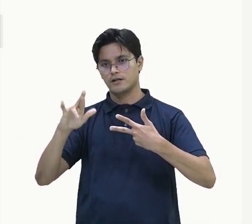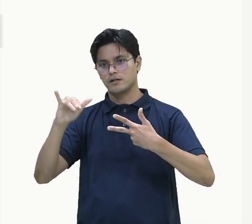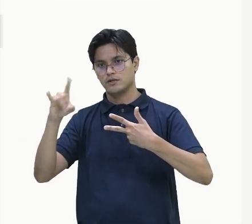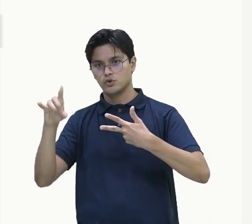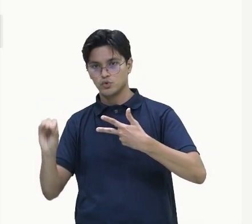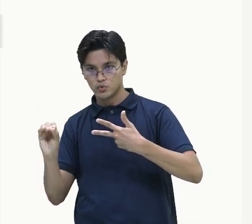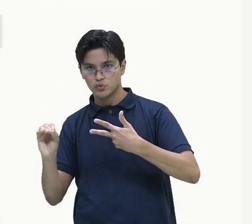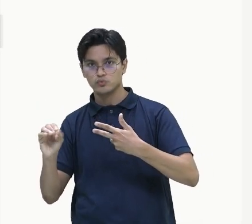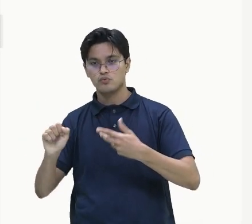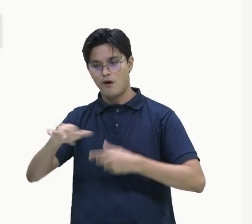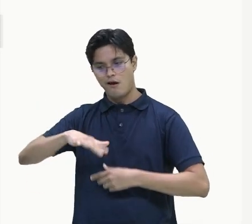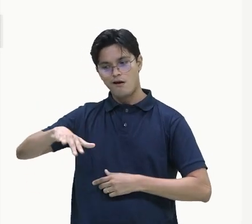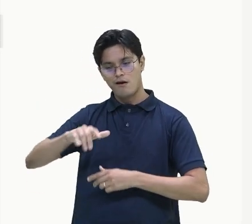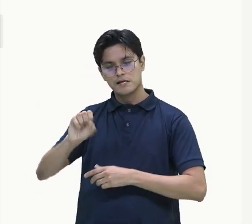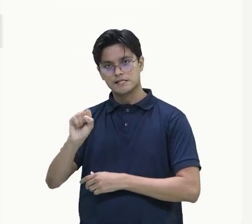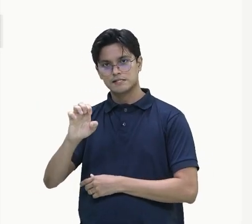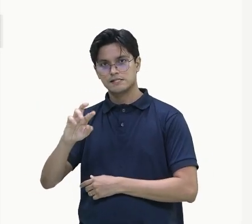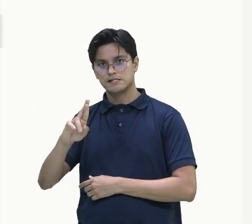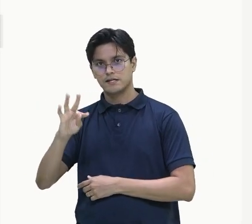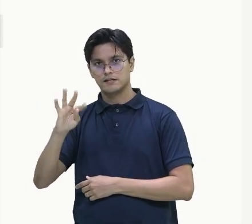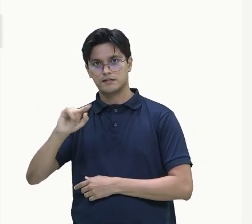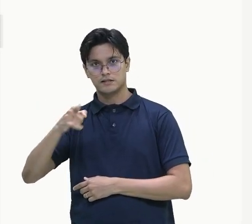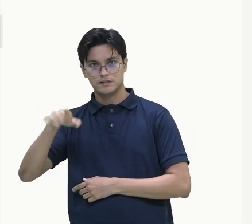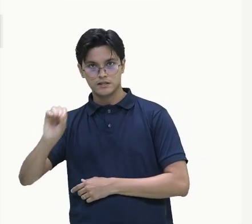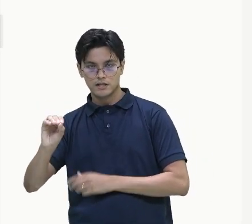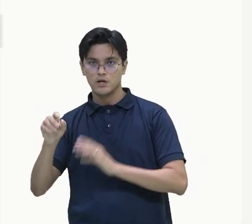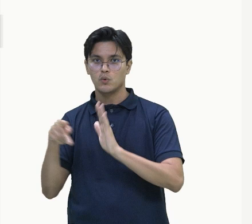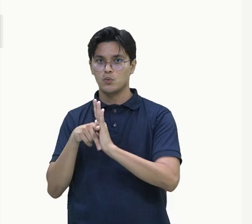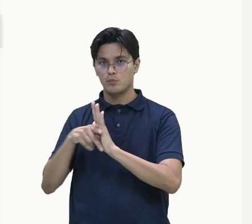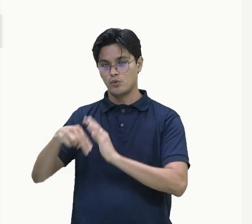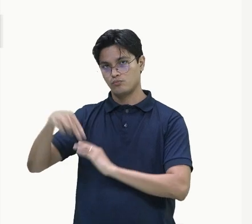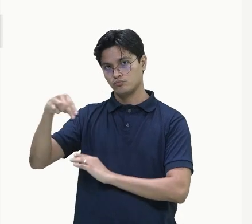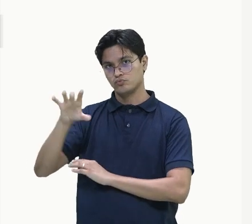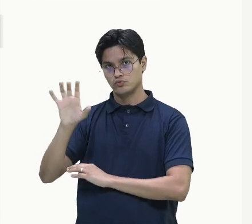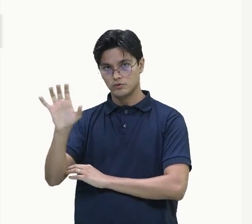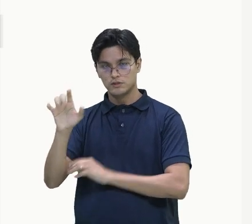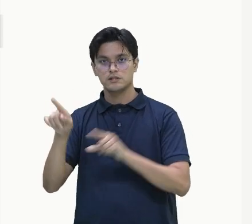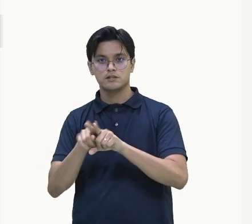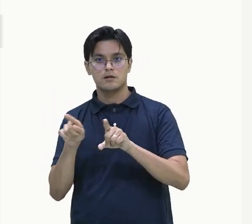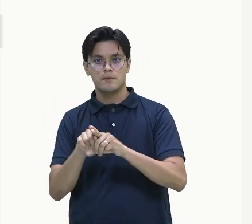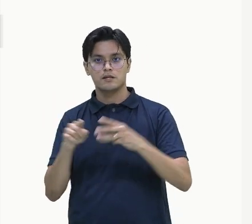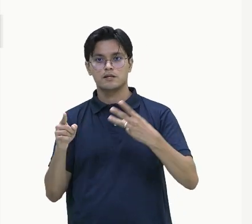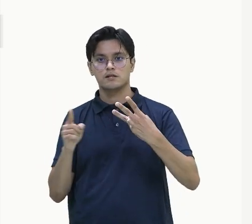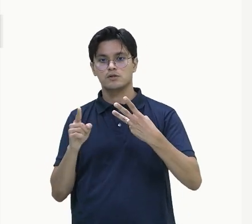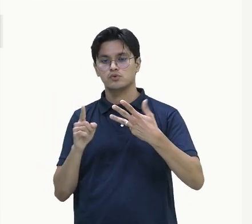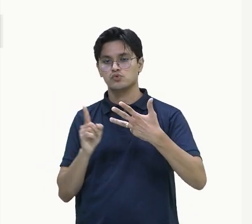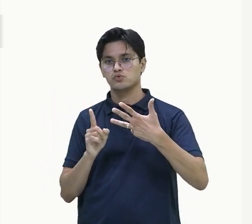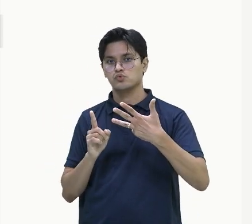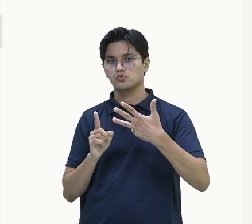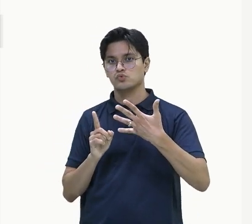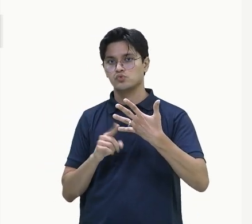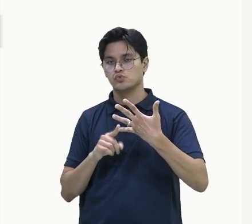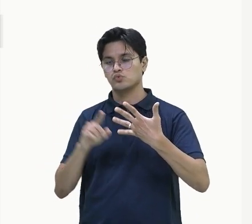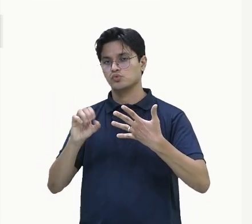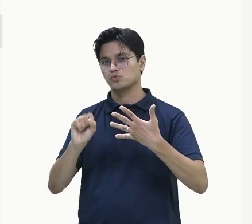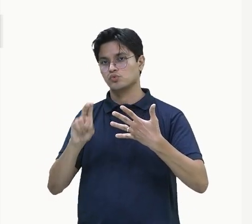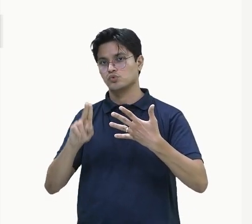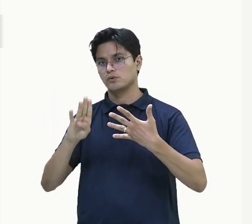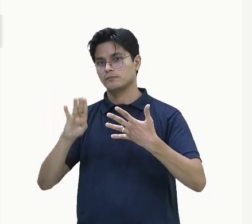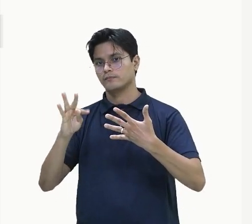subtropical vai abranger a região sul do Brasil e o tropical